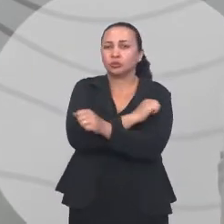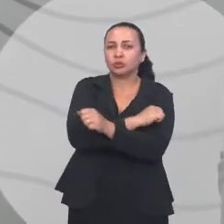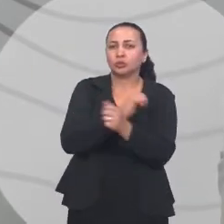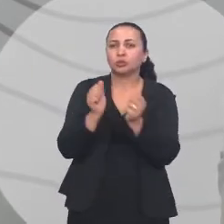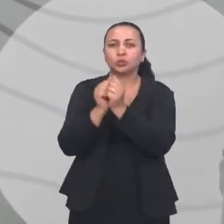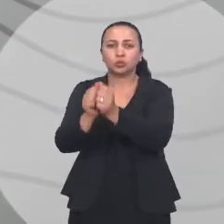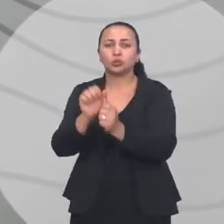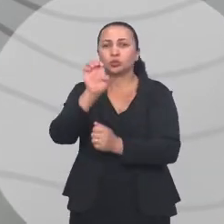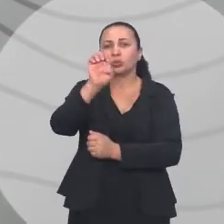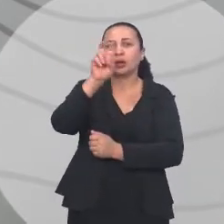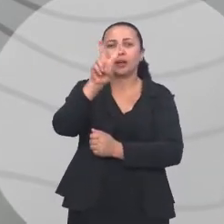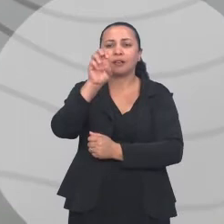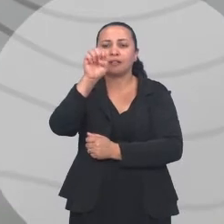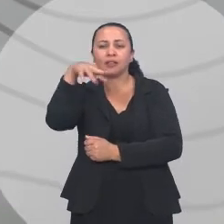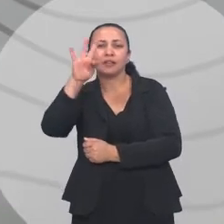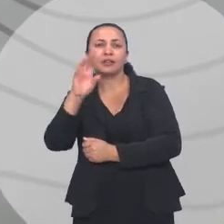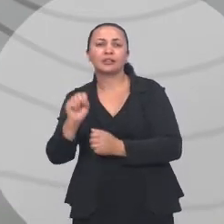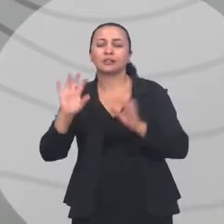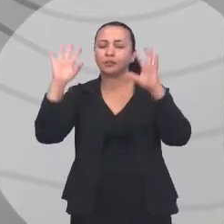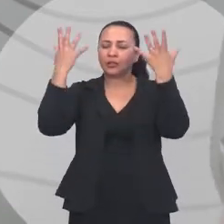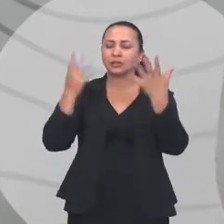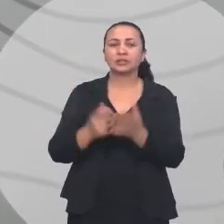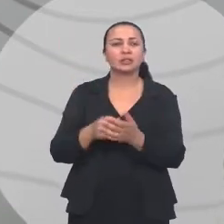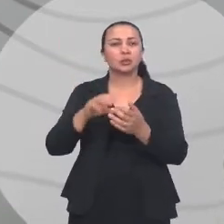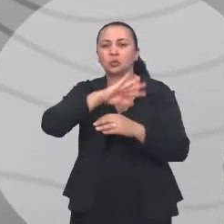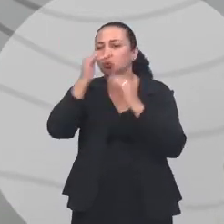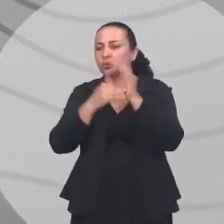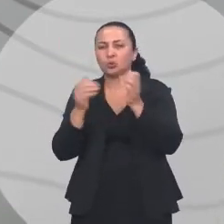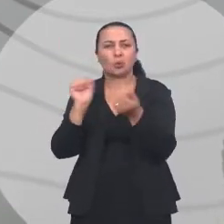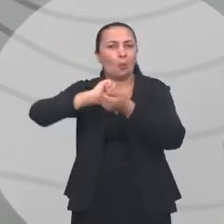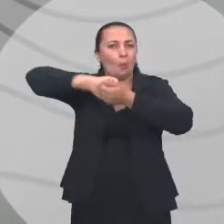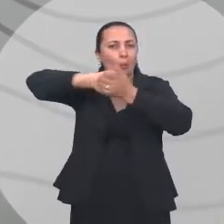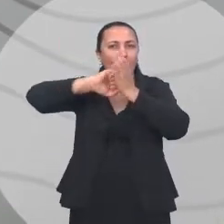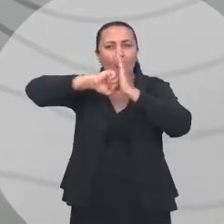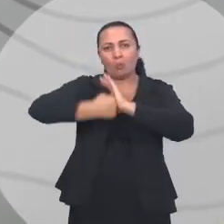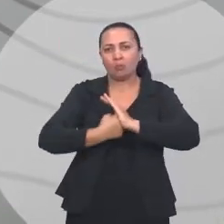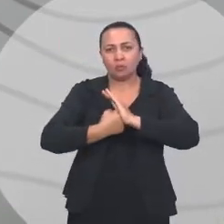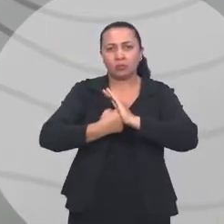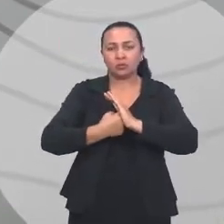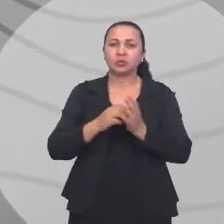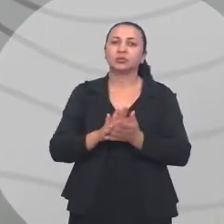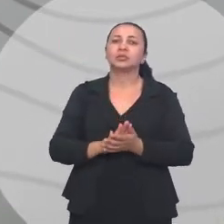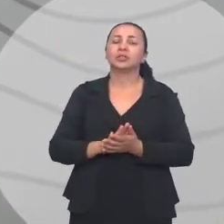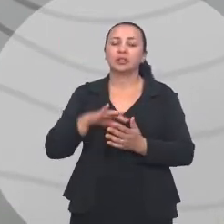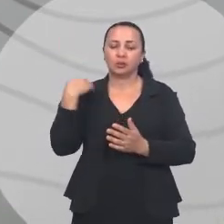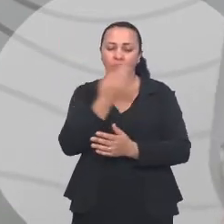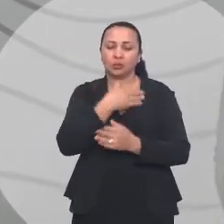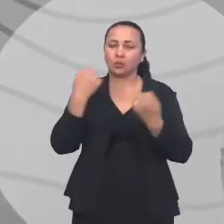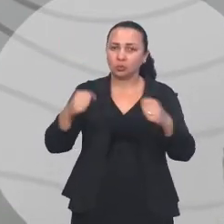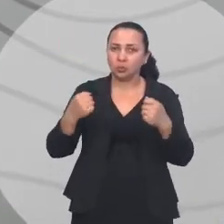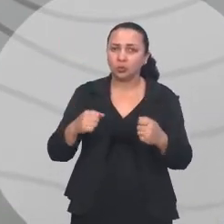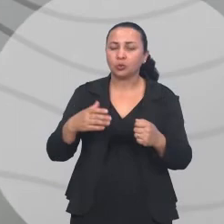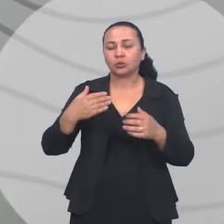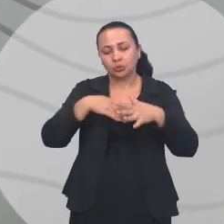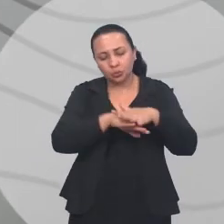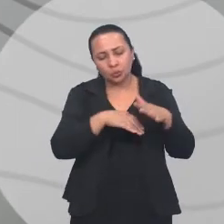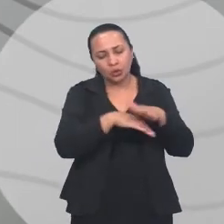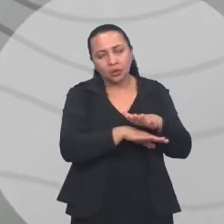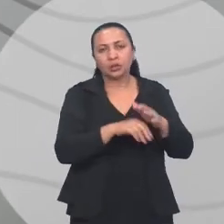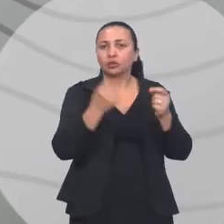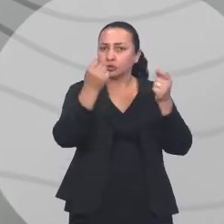organização de eventos pelos estudantes todas essas ações e usados então nós temos possibilidades orçamentárias